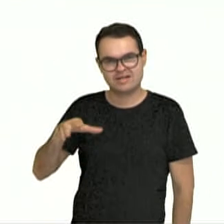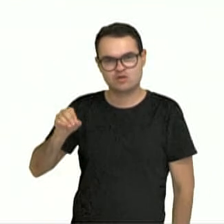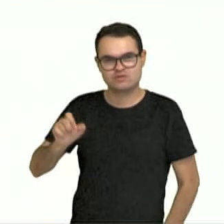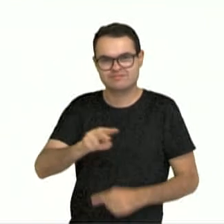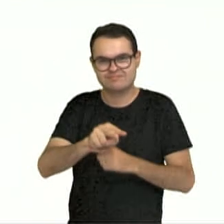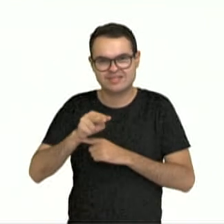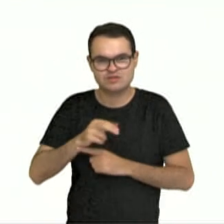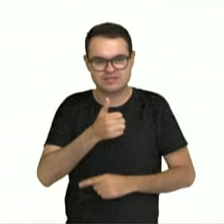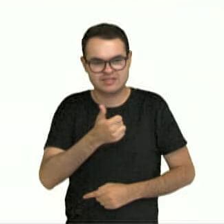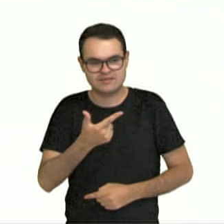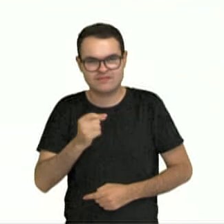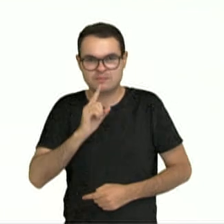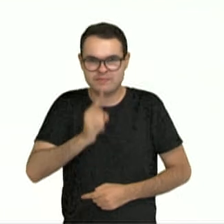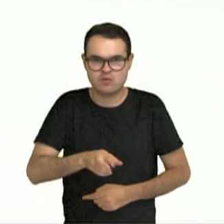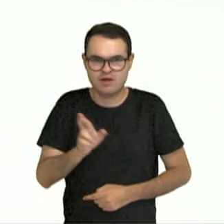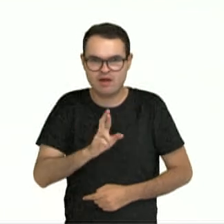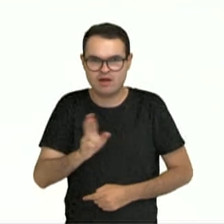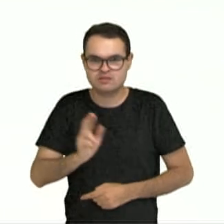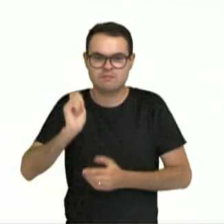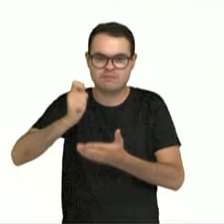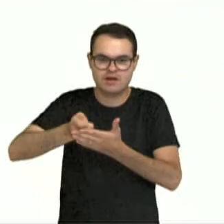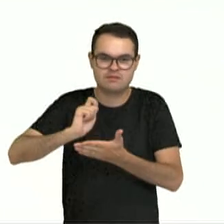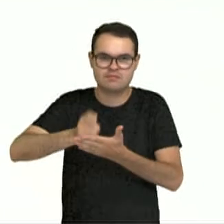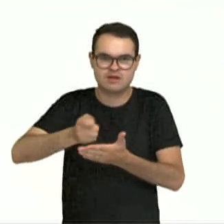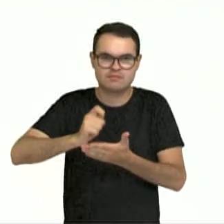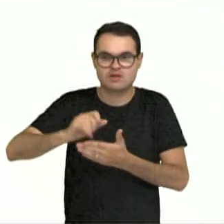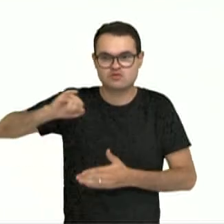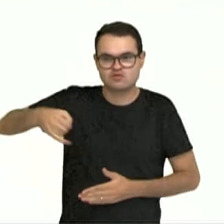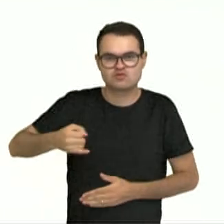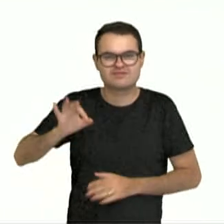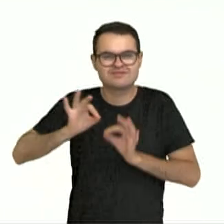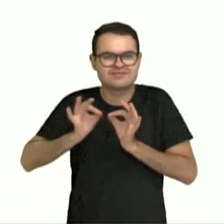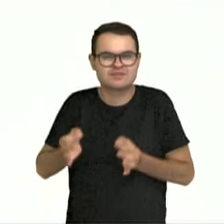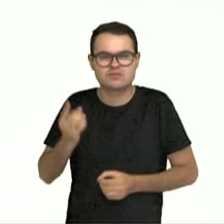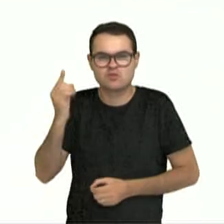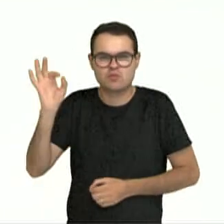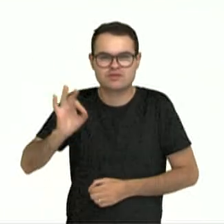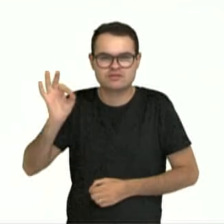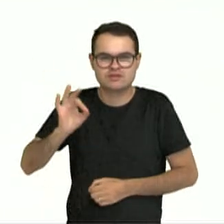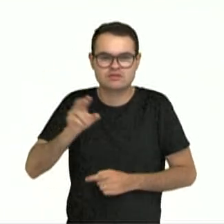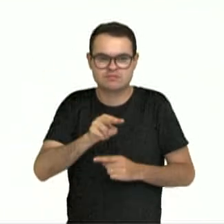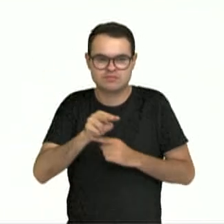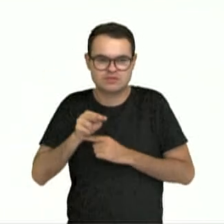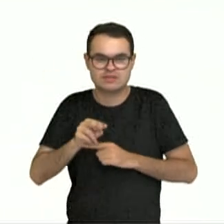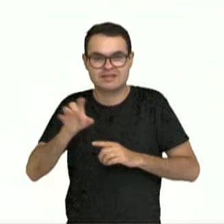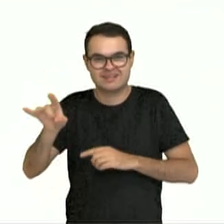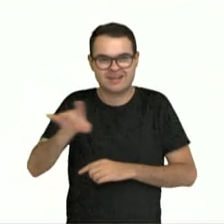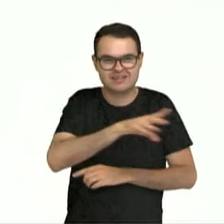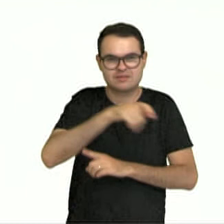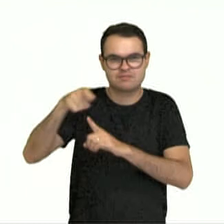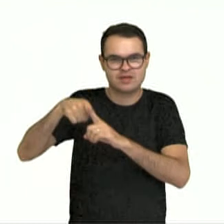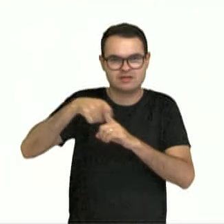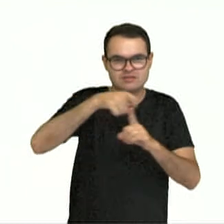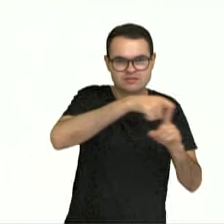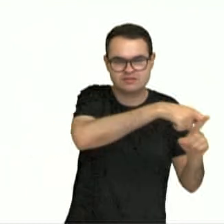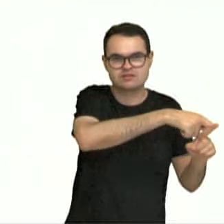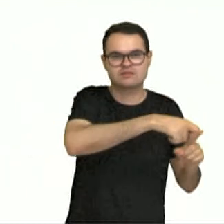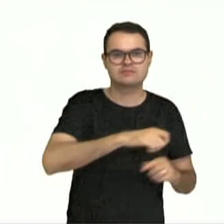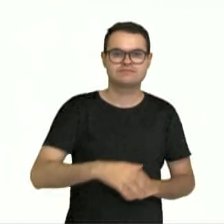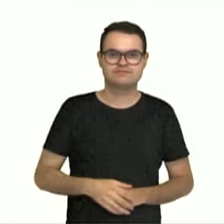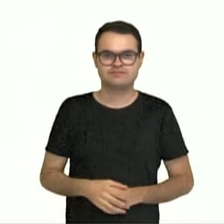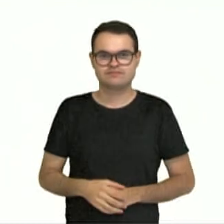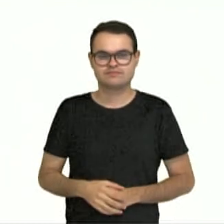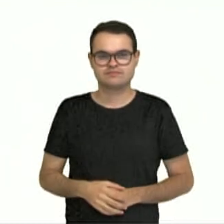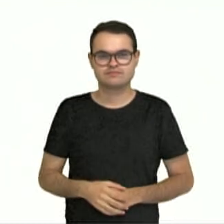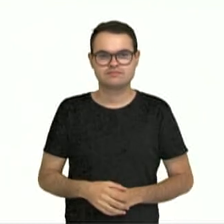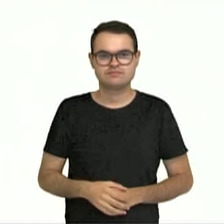mil e deverá pagar com juros simples de 1% sobre o valor emprestado a cada mês. Ou seja, cada mês ele recebe 1% desse